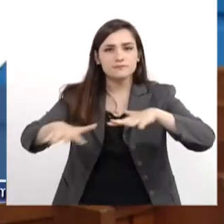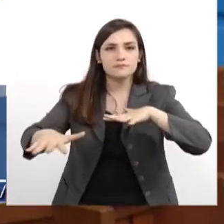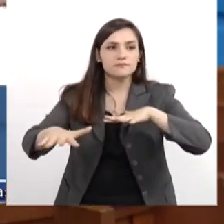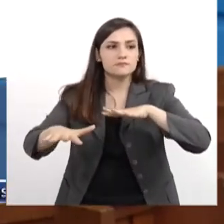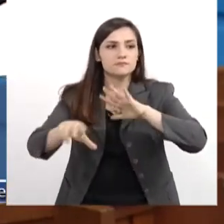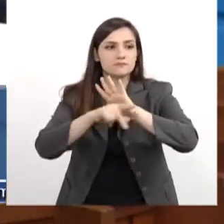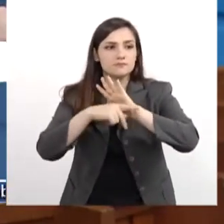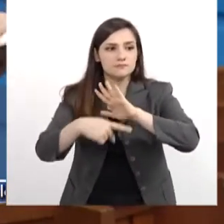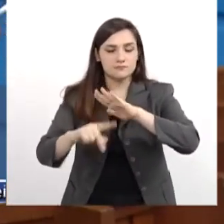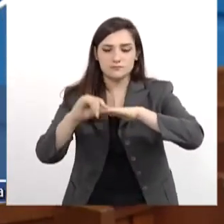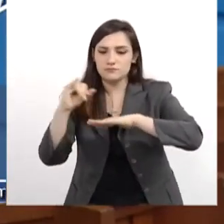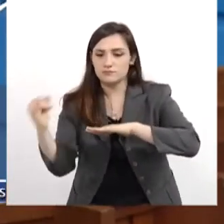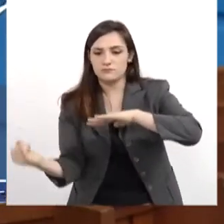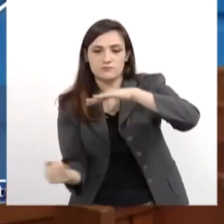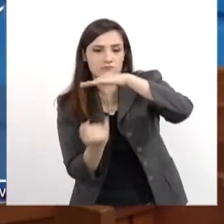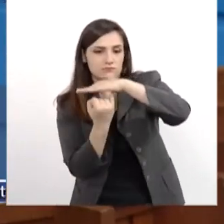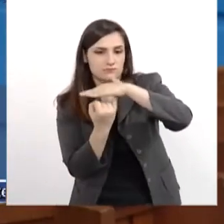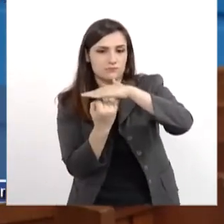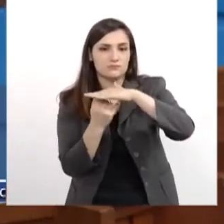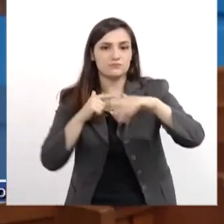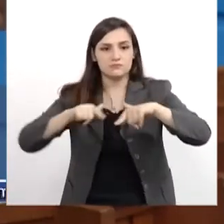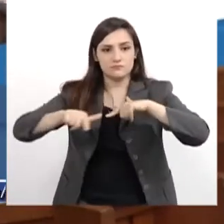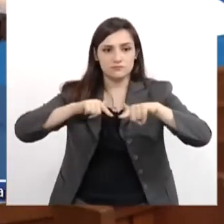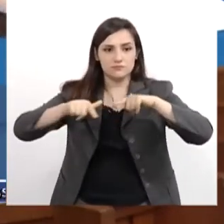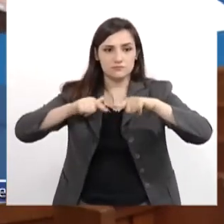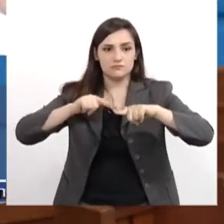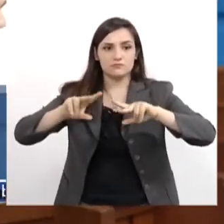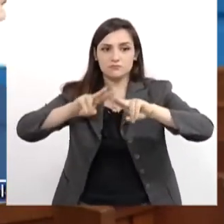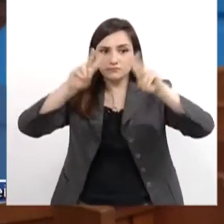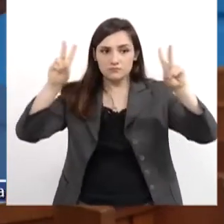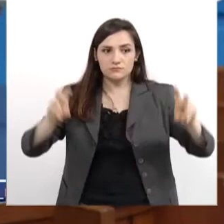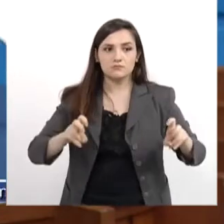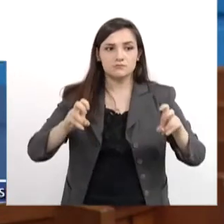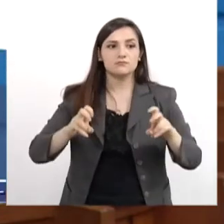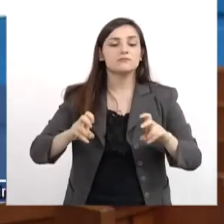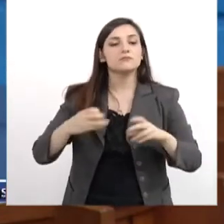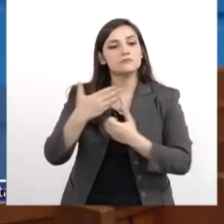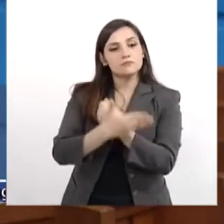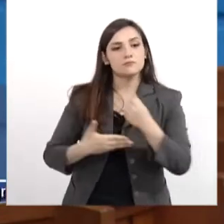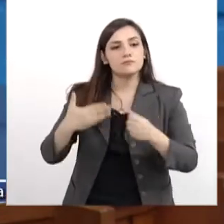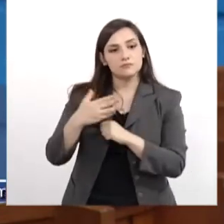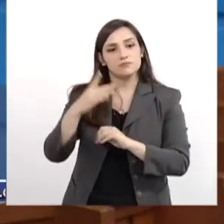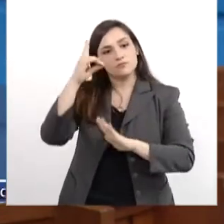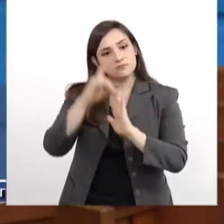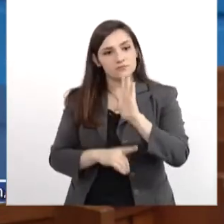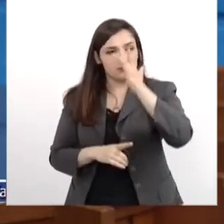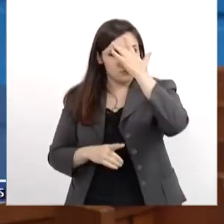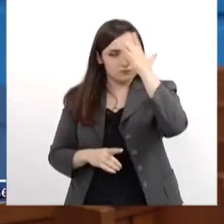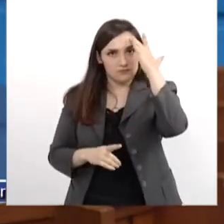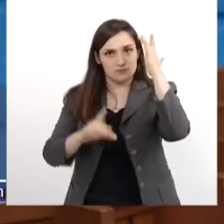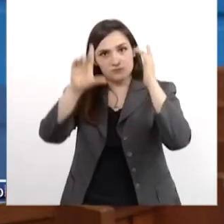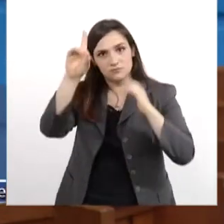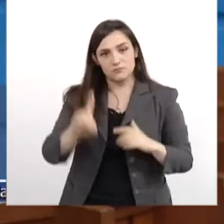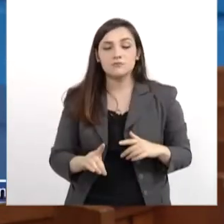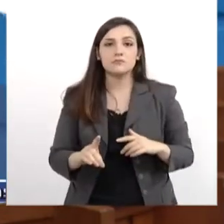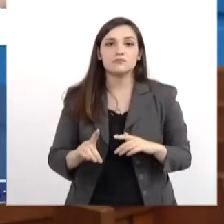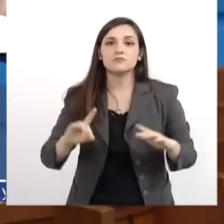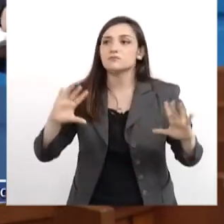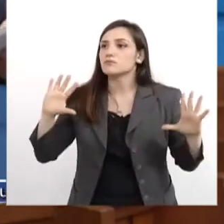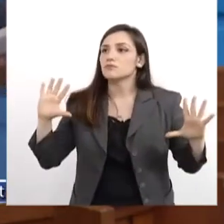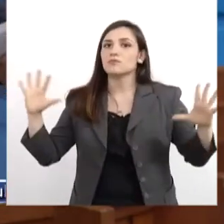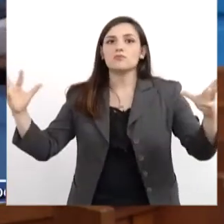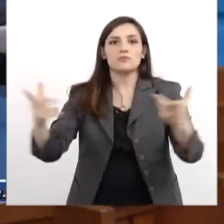movimentação de entidades que atuam na defesa dos direitos das pessoas com deficiência em todo o país,